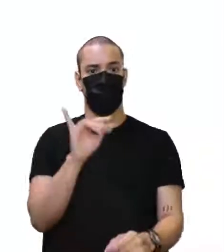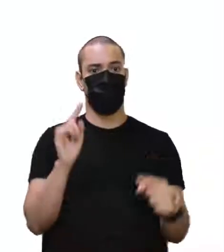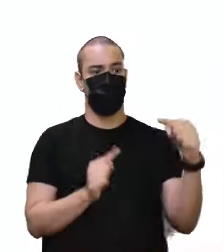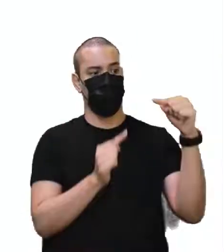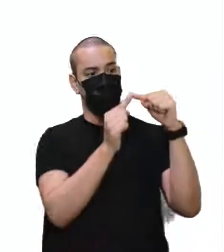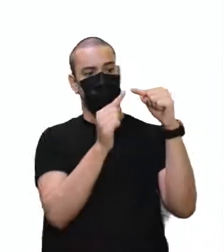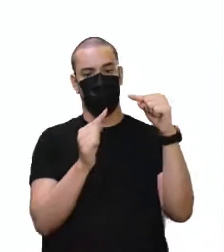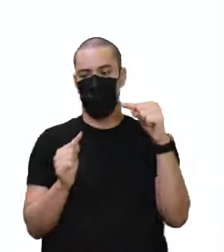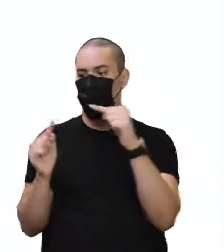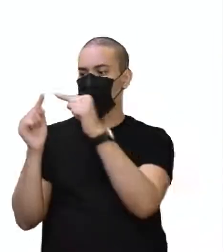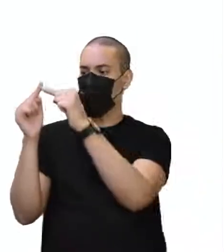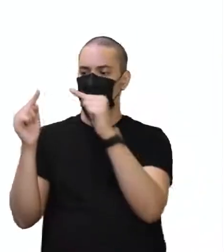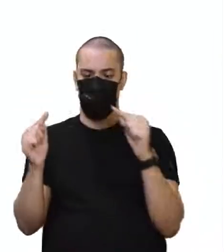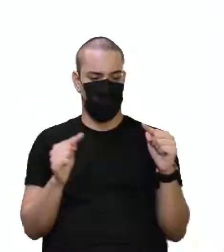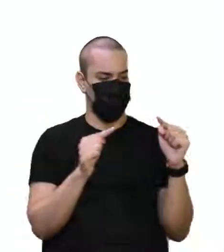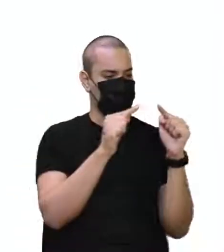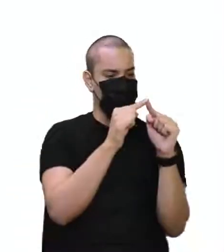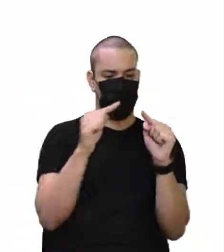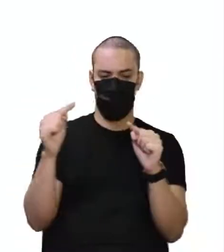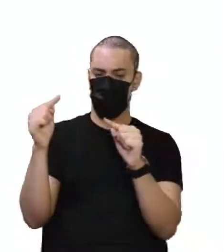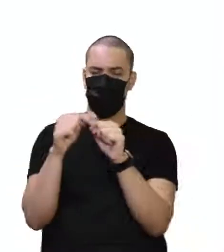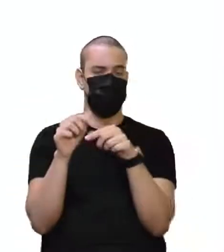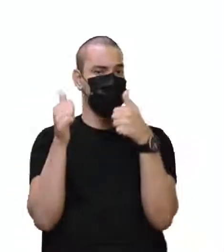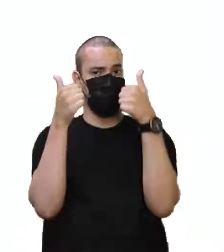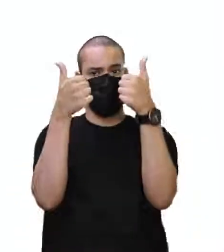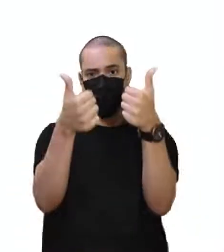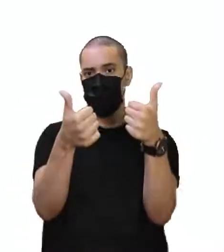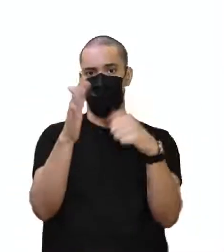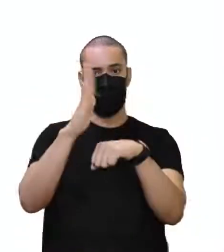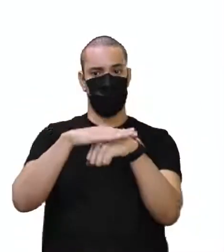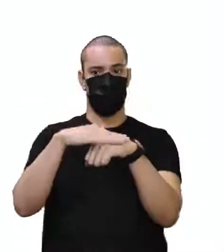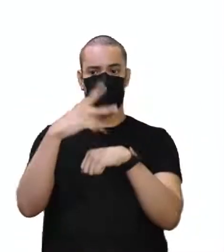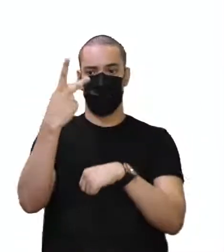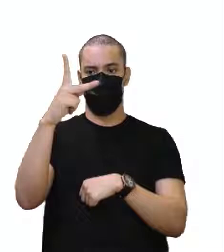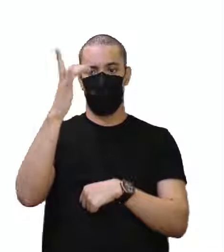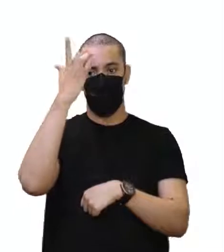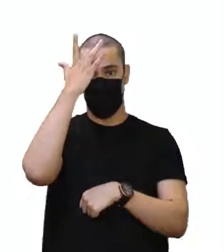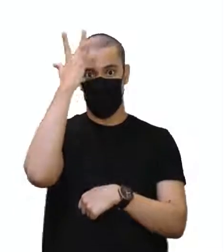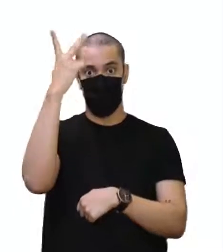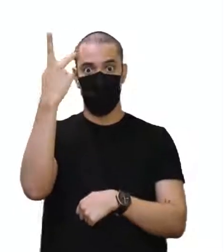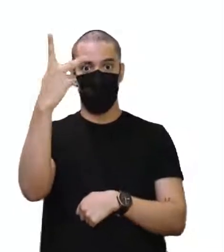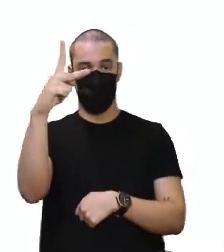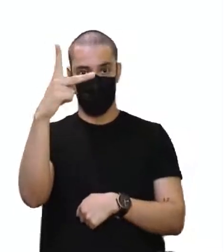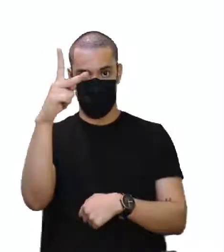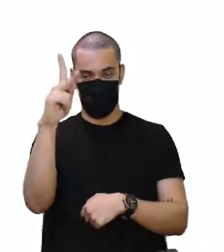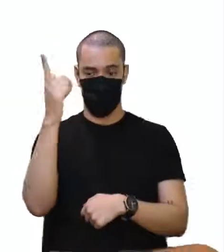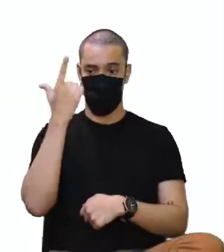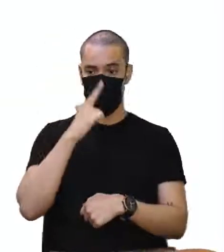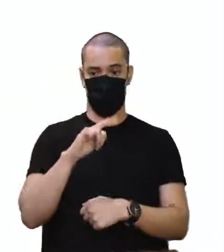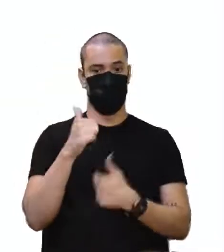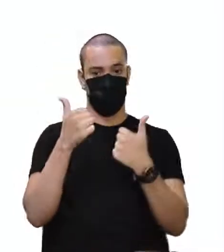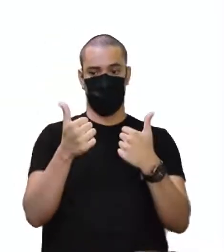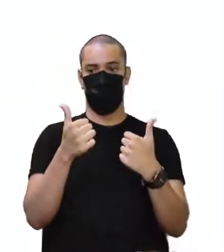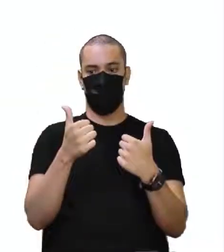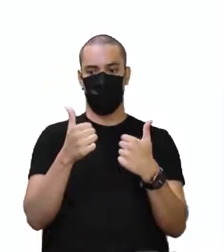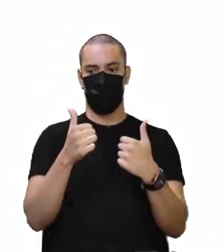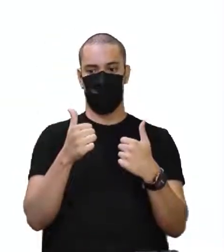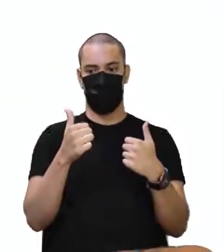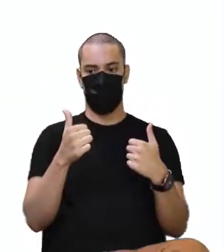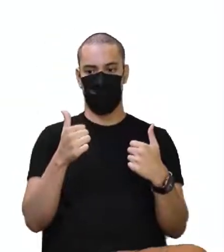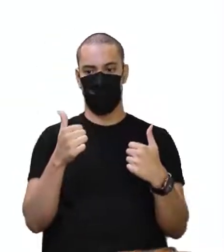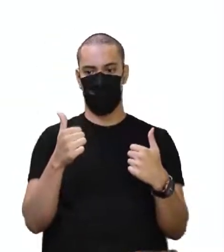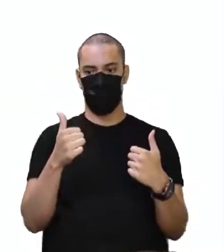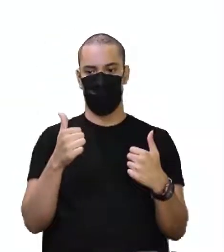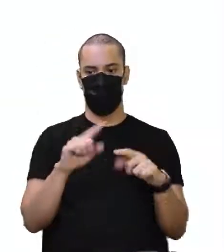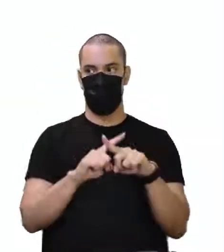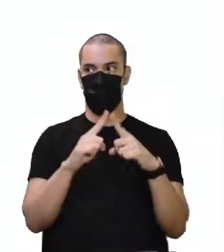um alelo com o outro alelo. Então, tudo bem. A forma que você achar mais fácil para você, você vai aplicar. Mas como a gente